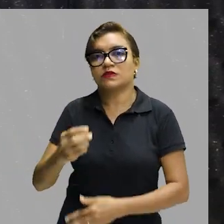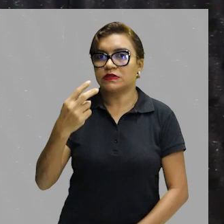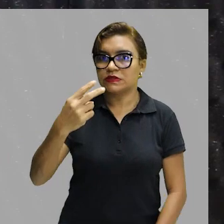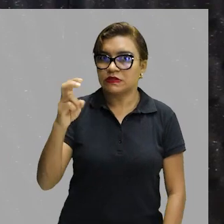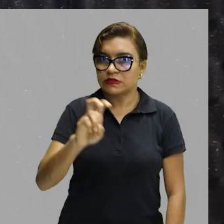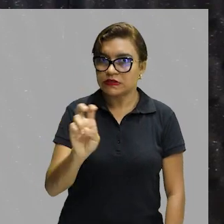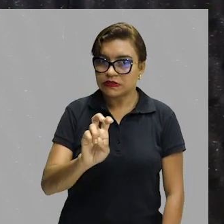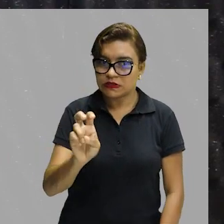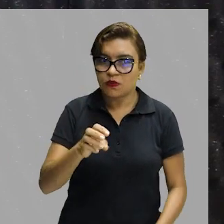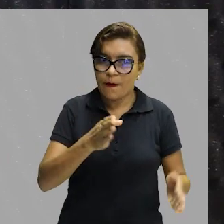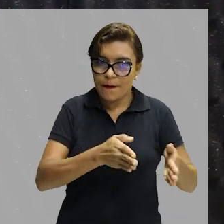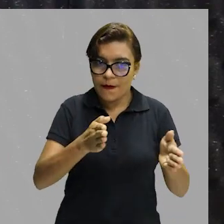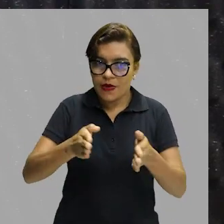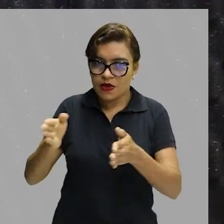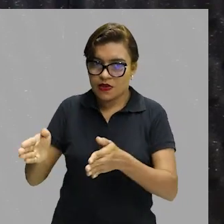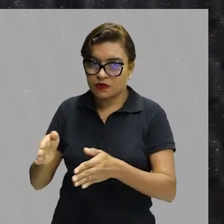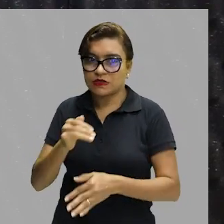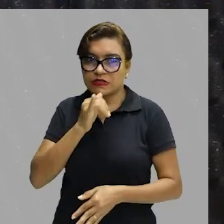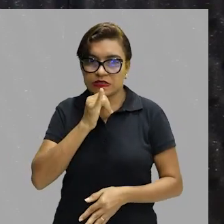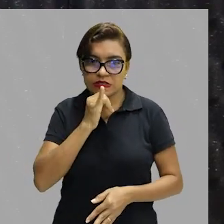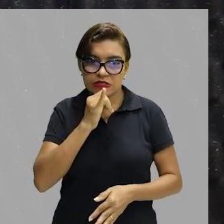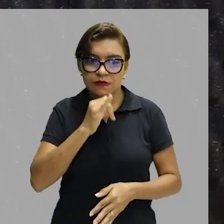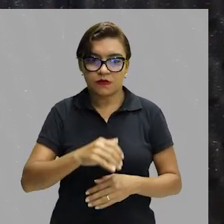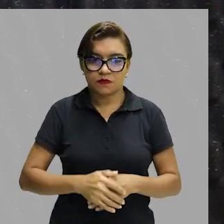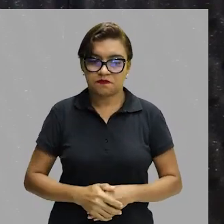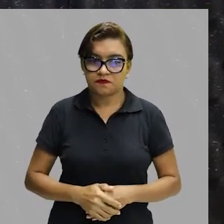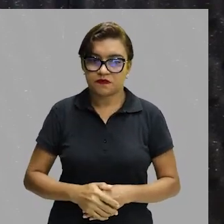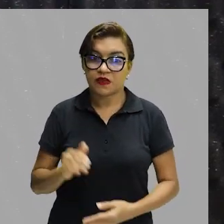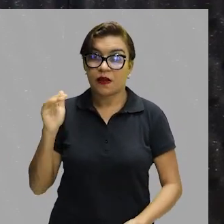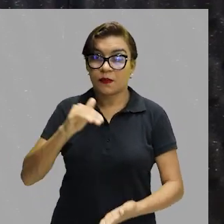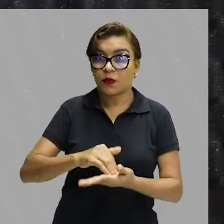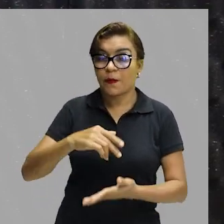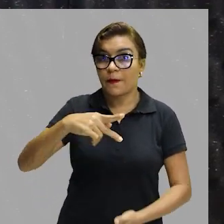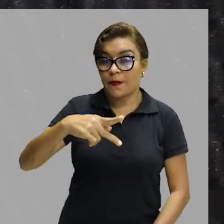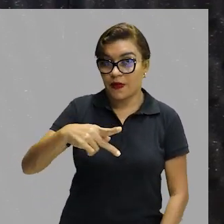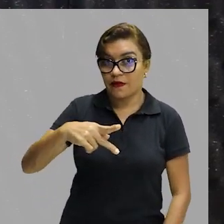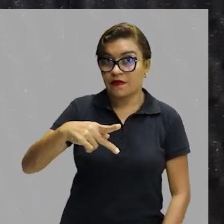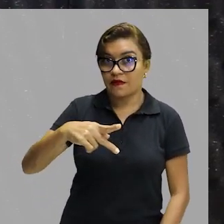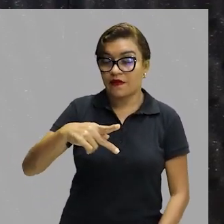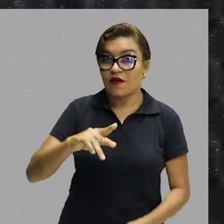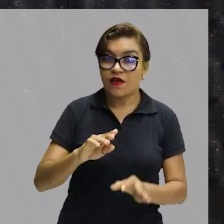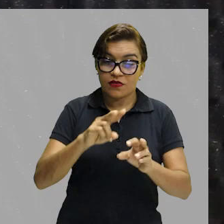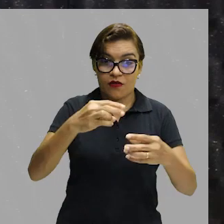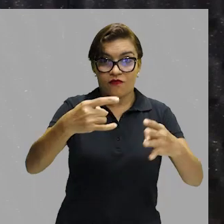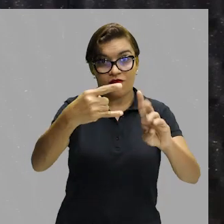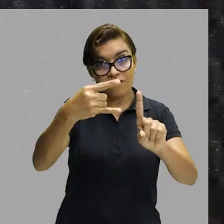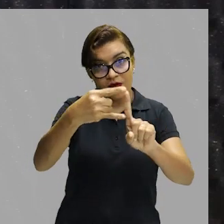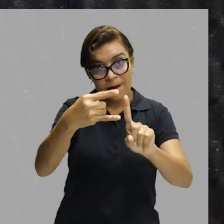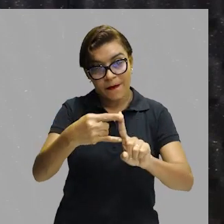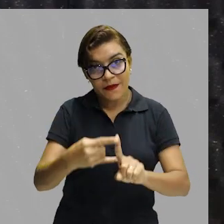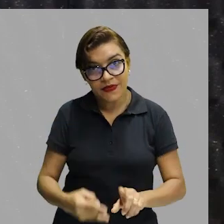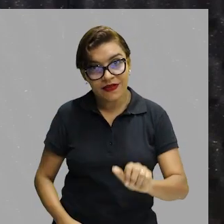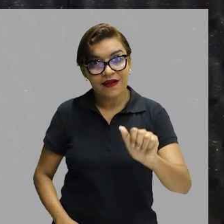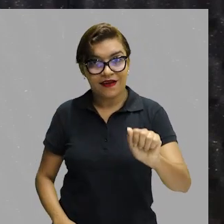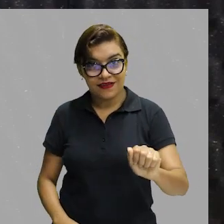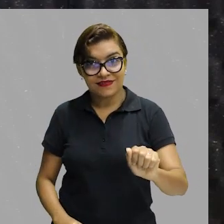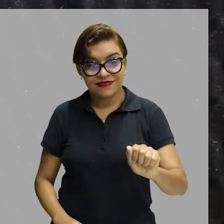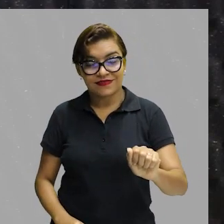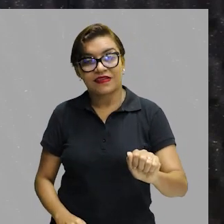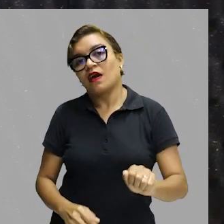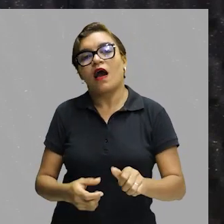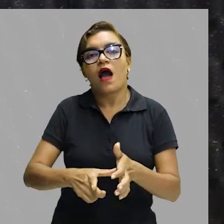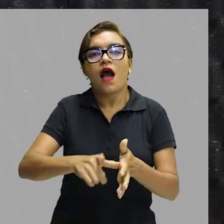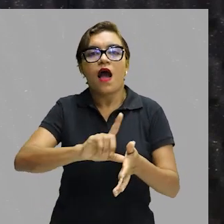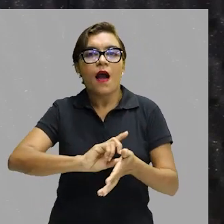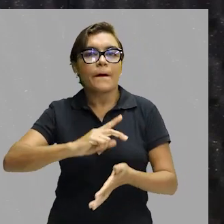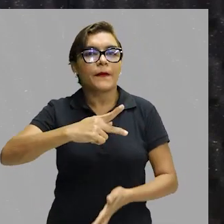período. Como terminou no P, família A, né? P4. Então, antes do P4, eu vou